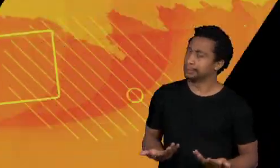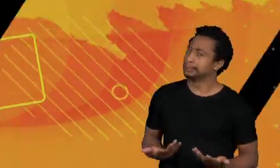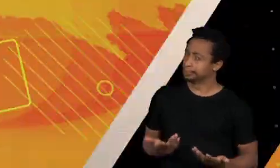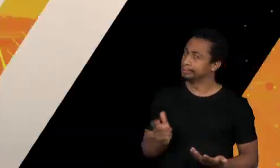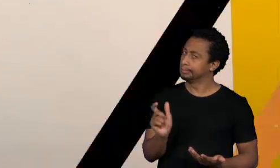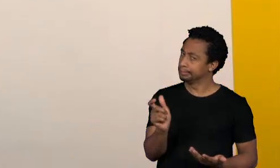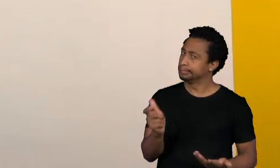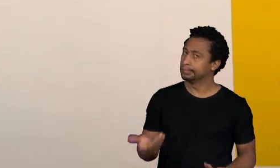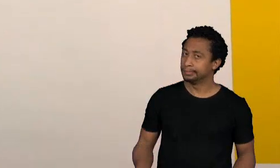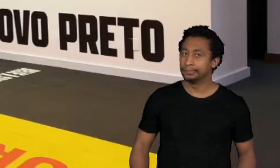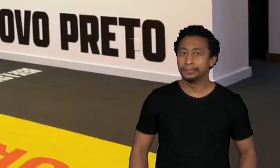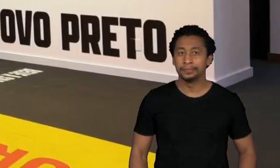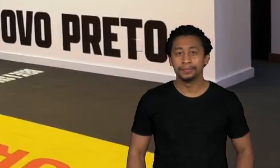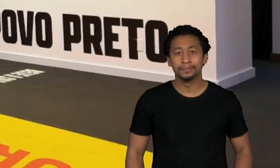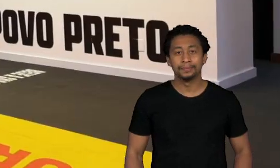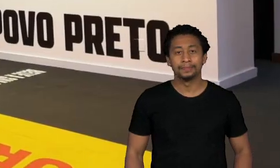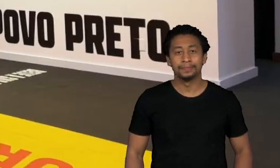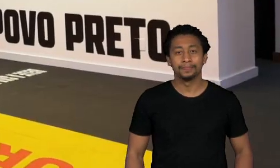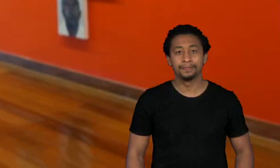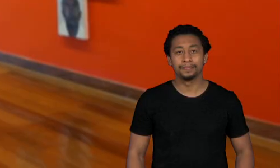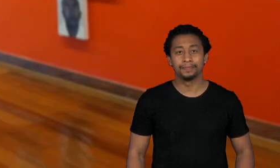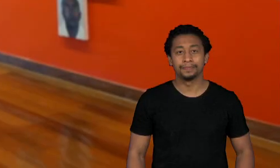griots.